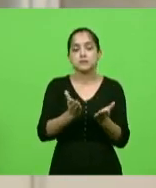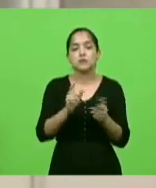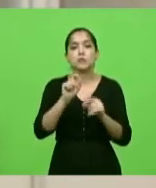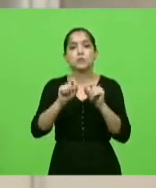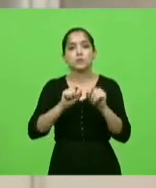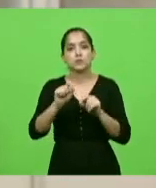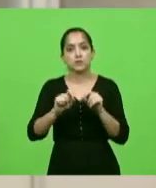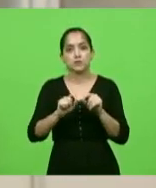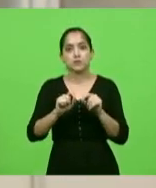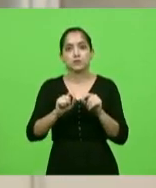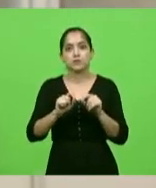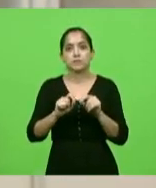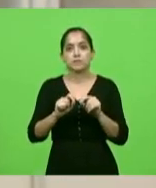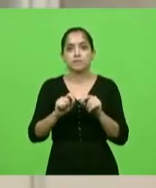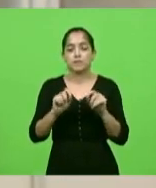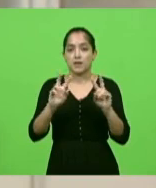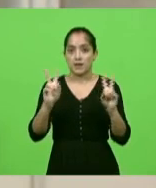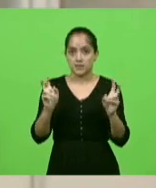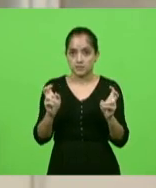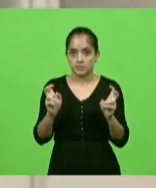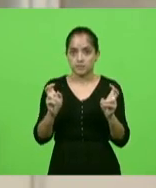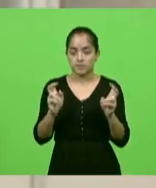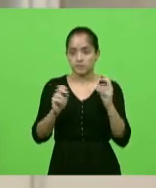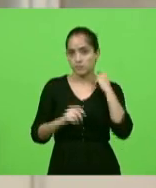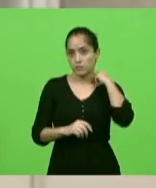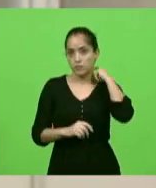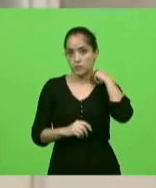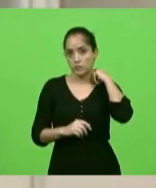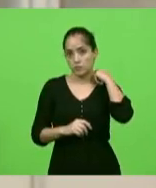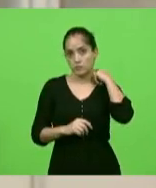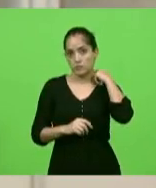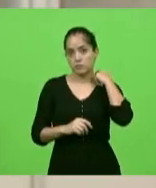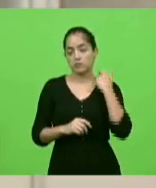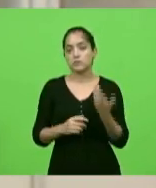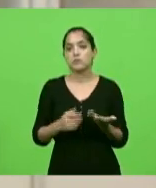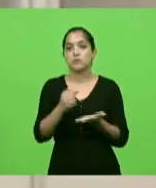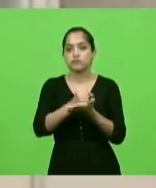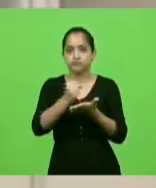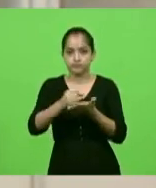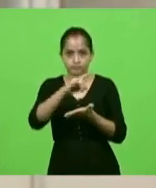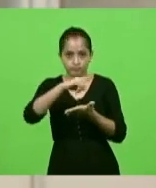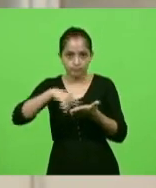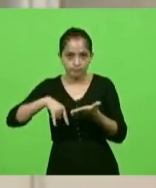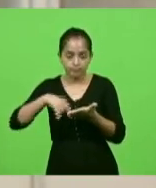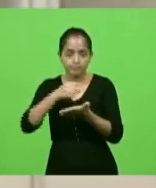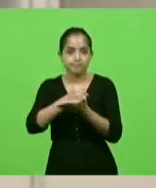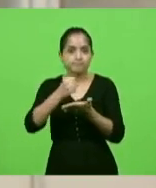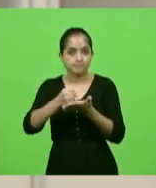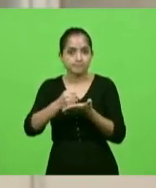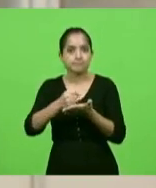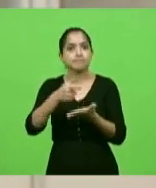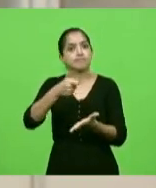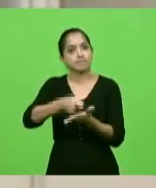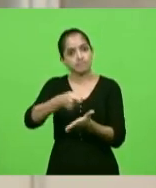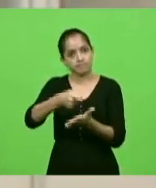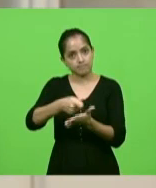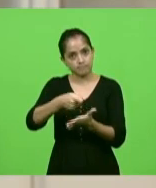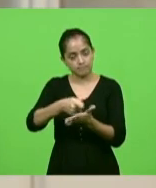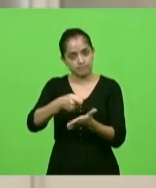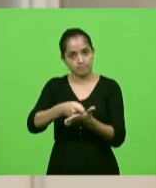determina que "o instrumento de contrato é obrigatório